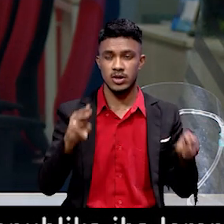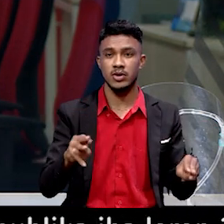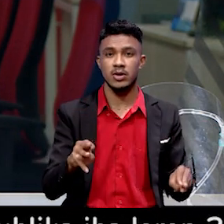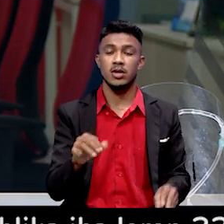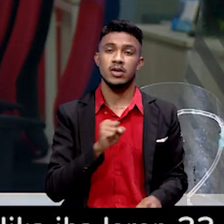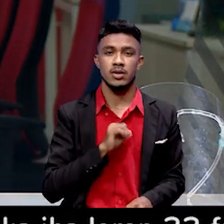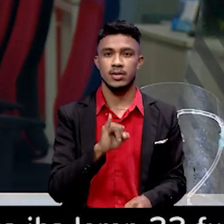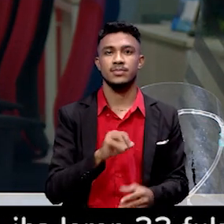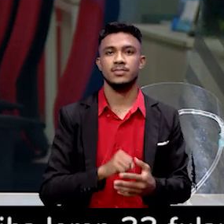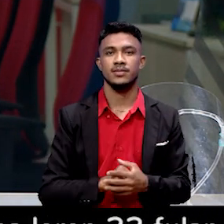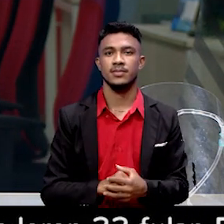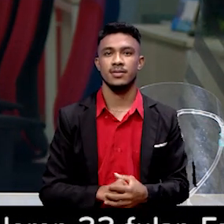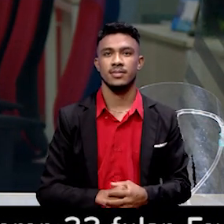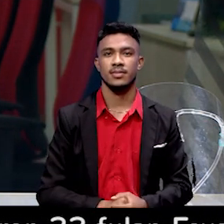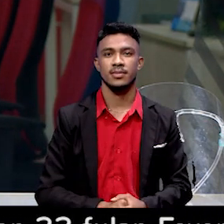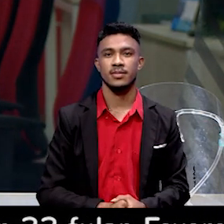Hatubuilico.